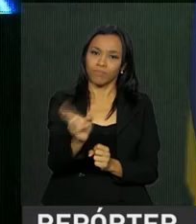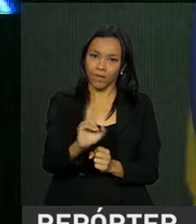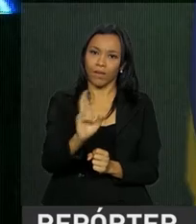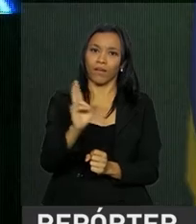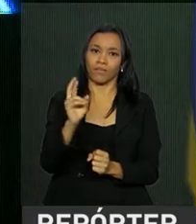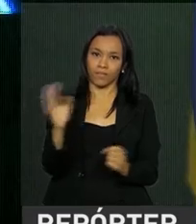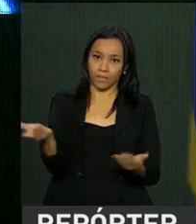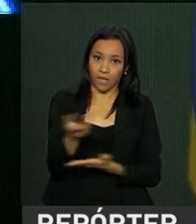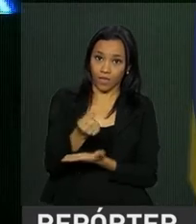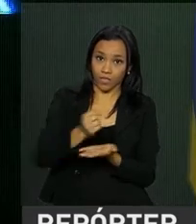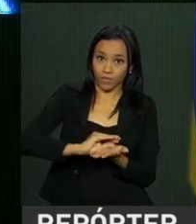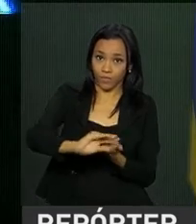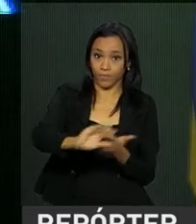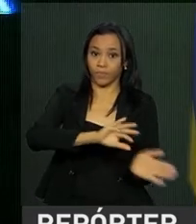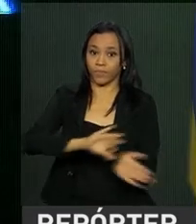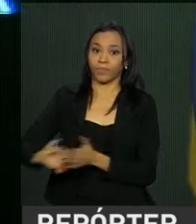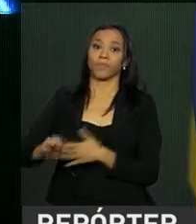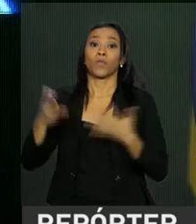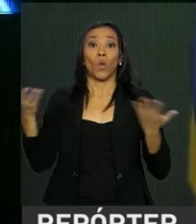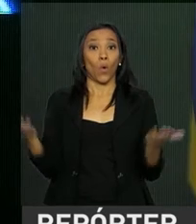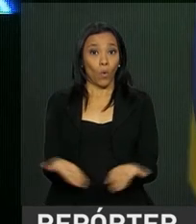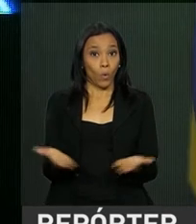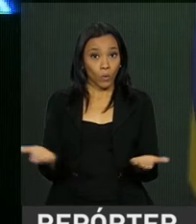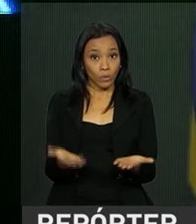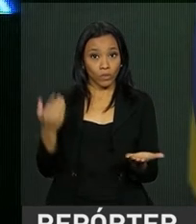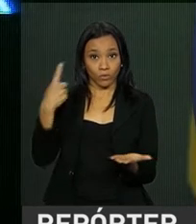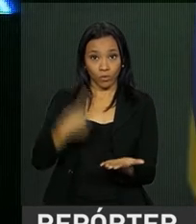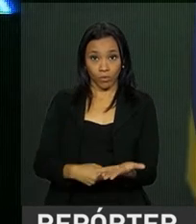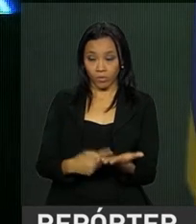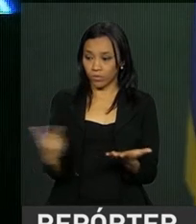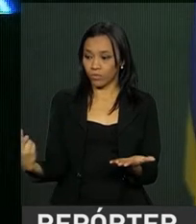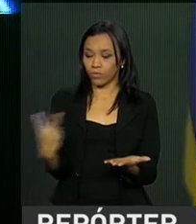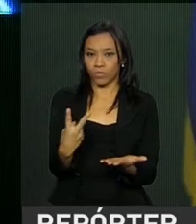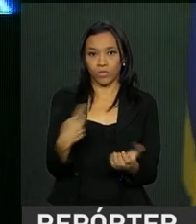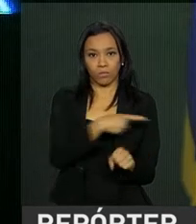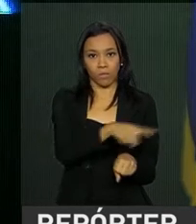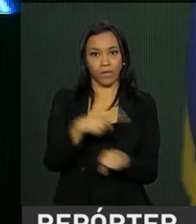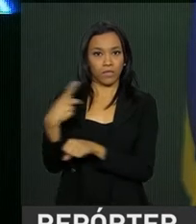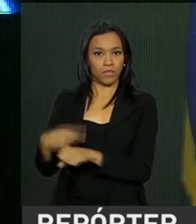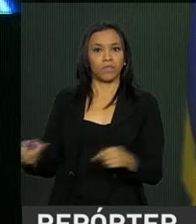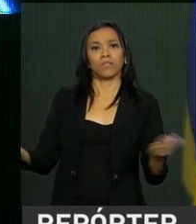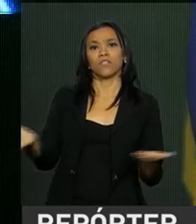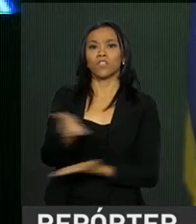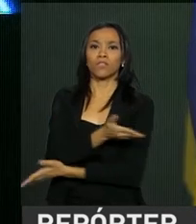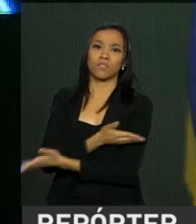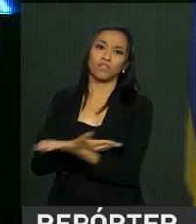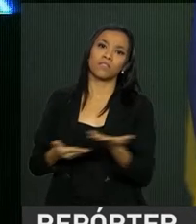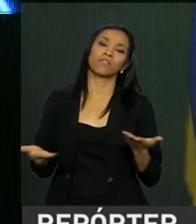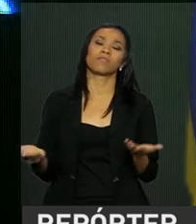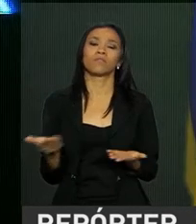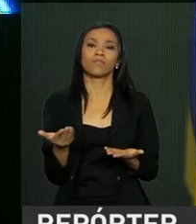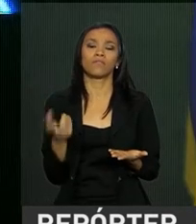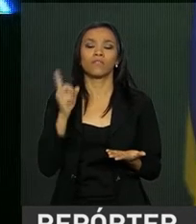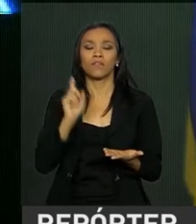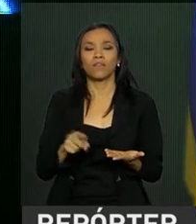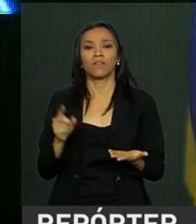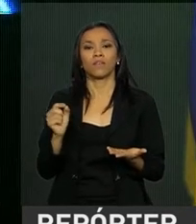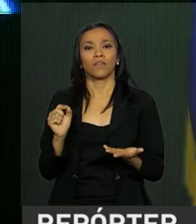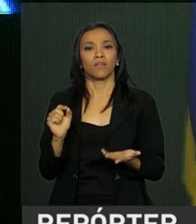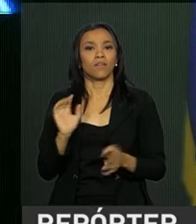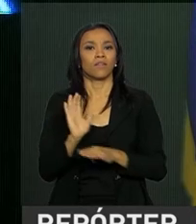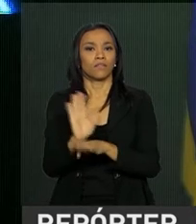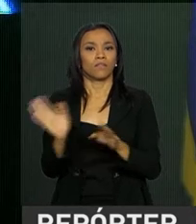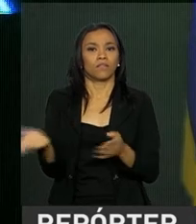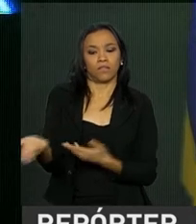investimentos. O ato de hoje é de fundamental importância para revelar a interação, a integração